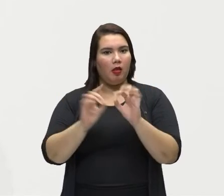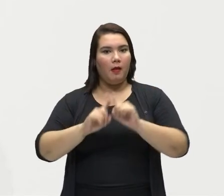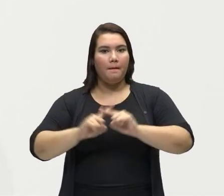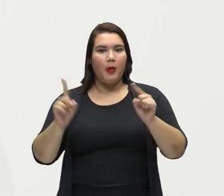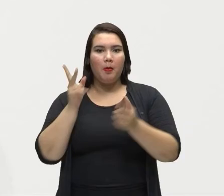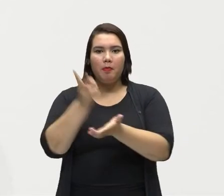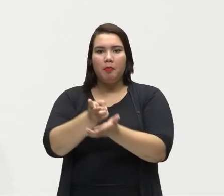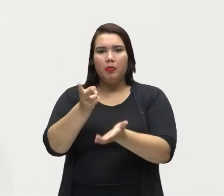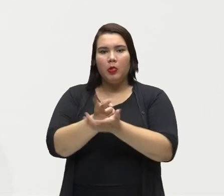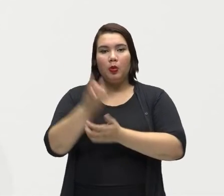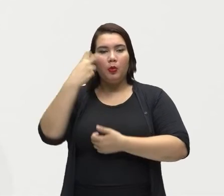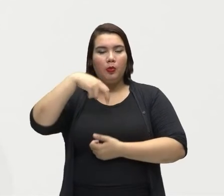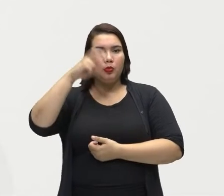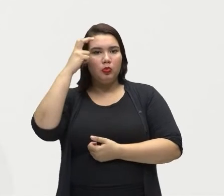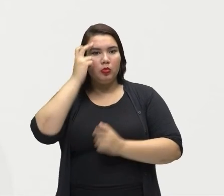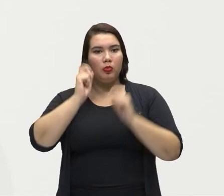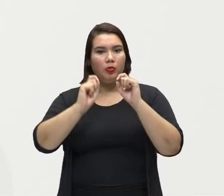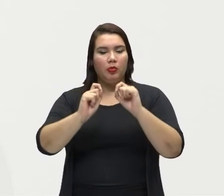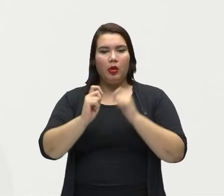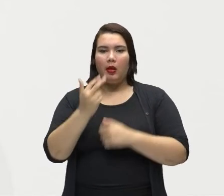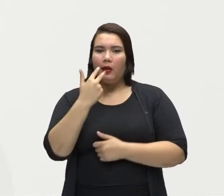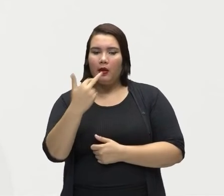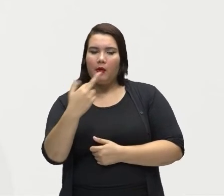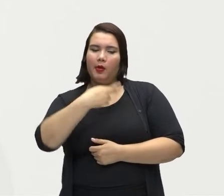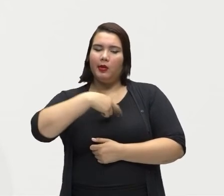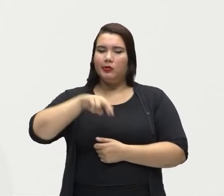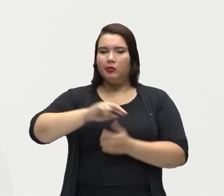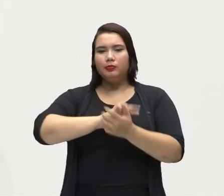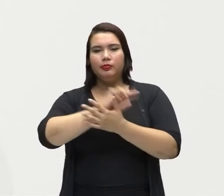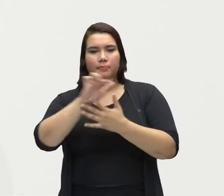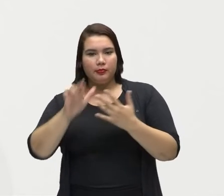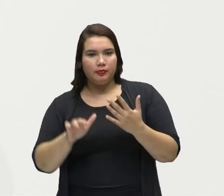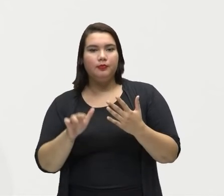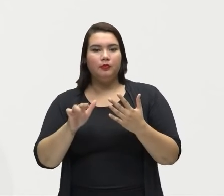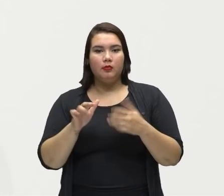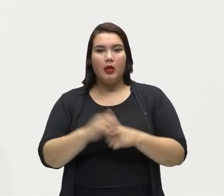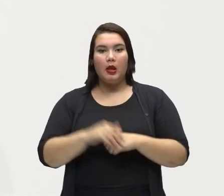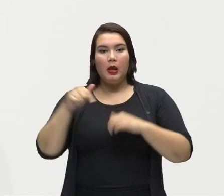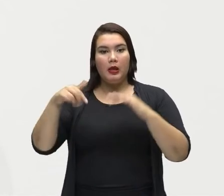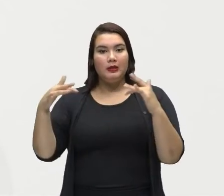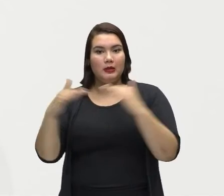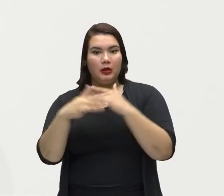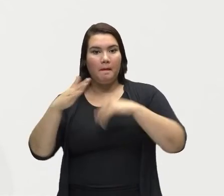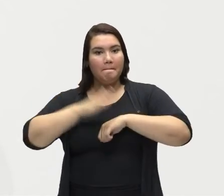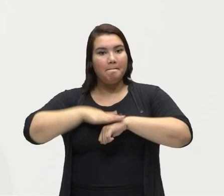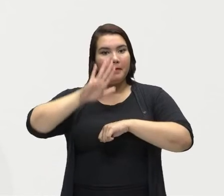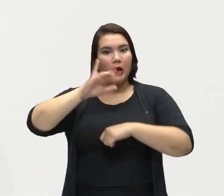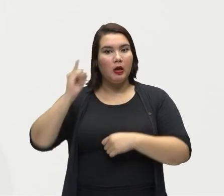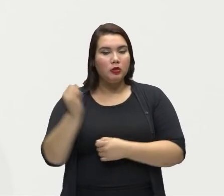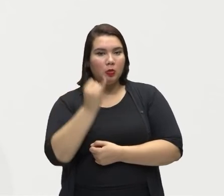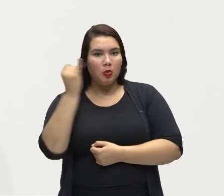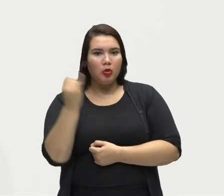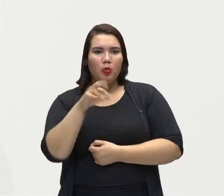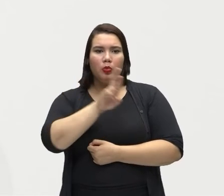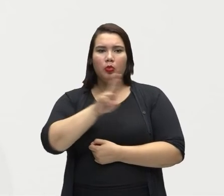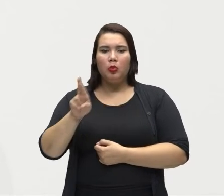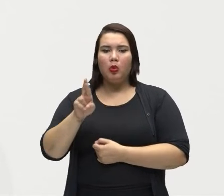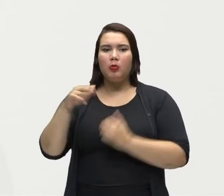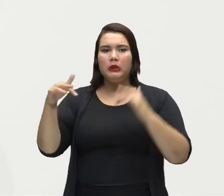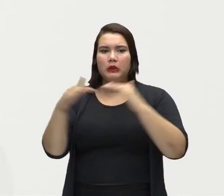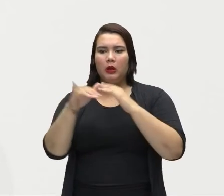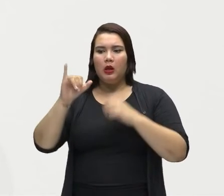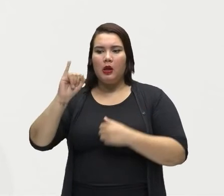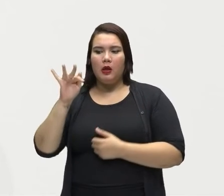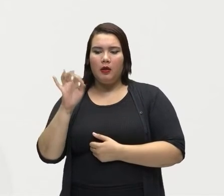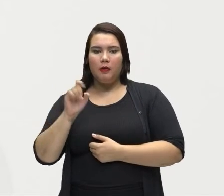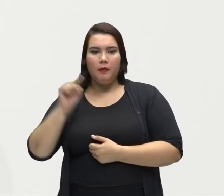a mesma cultura, língua, religião e etc. As cidades iorubás mais importantes naquele período era